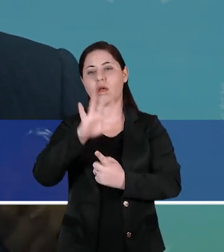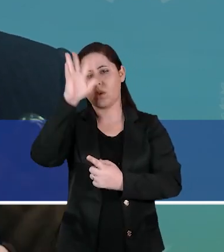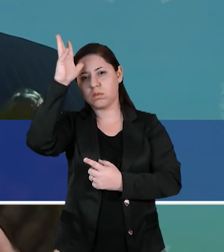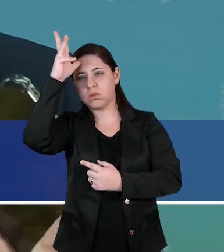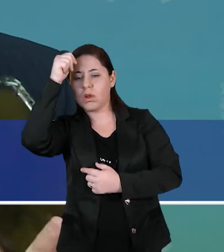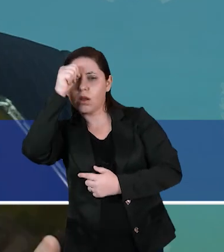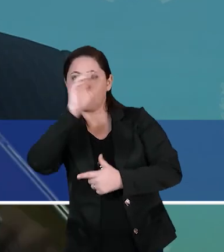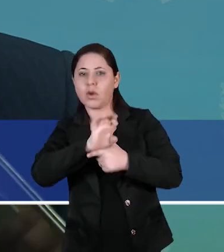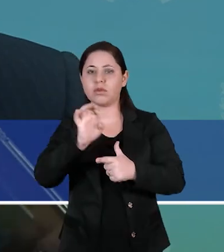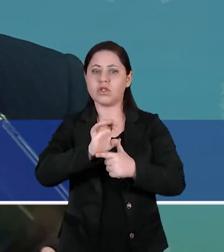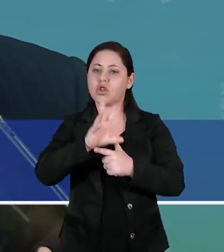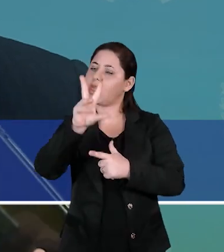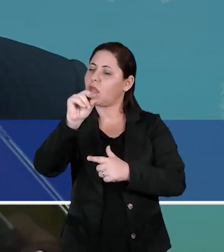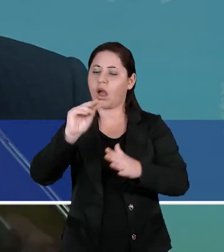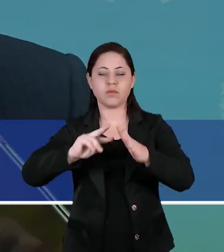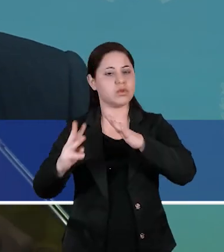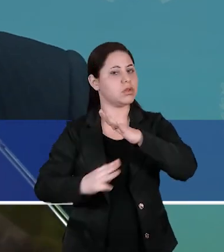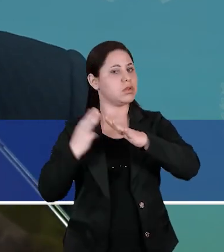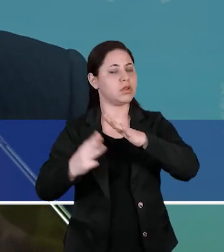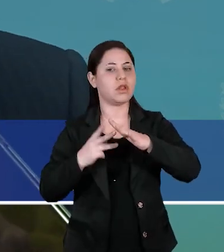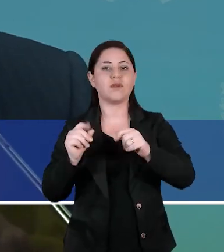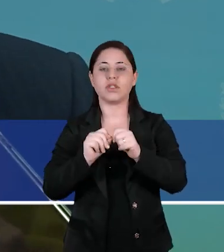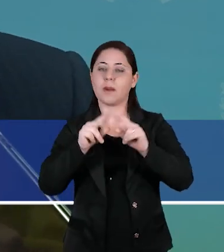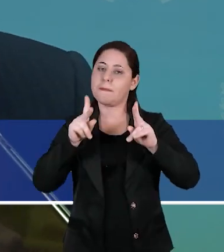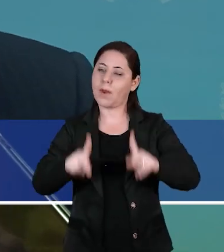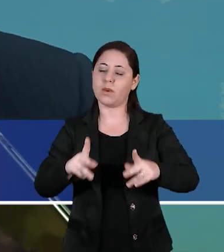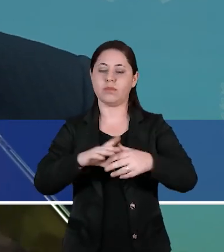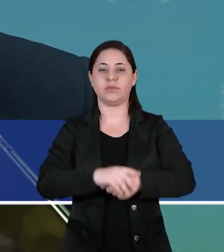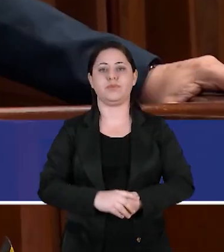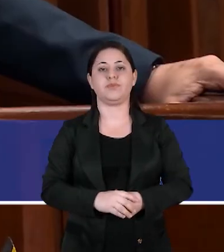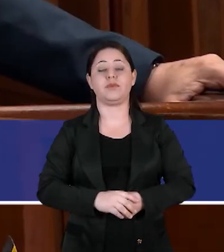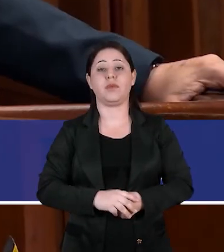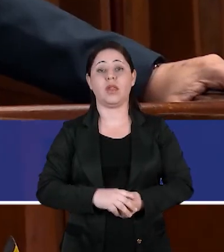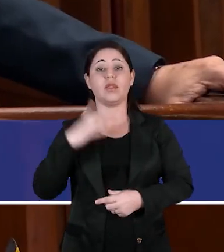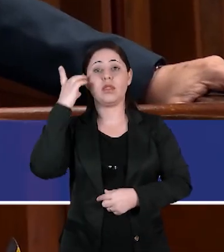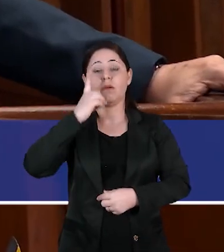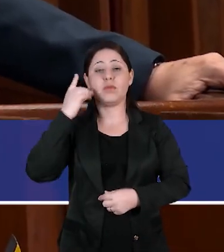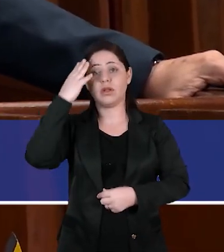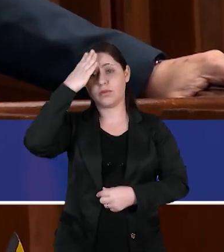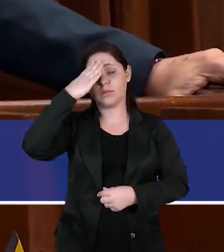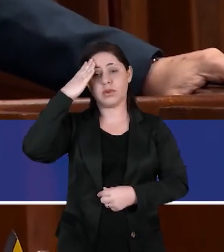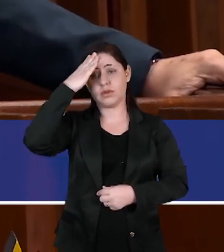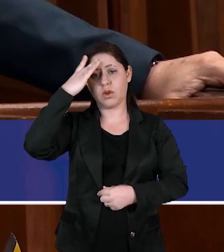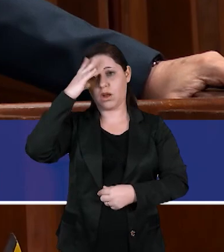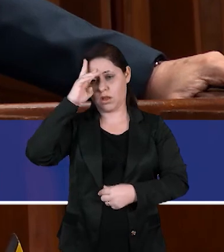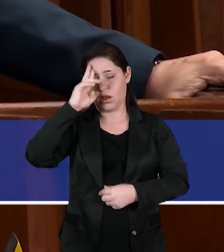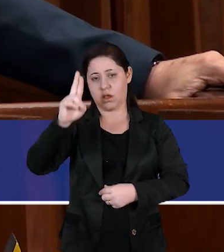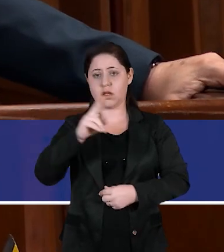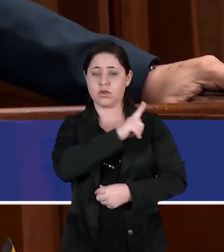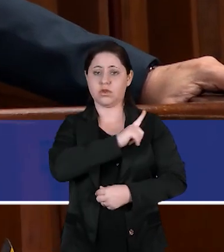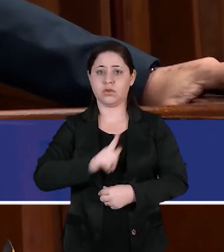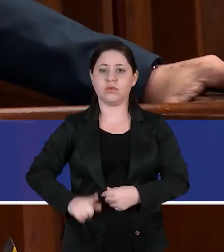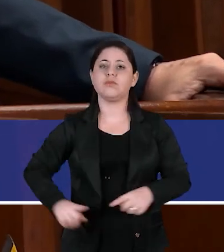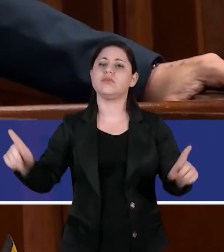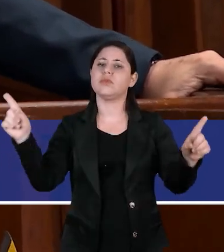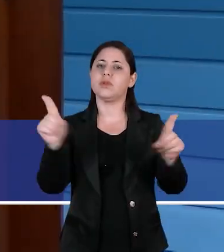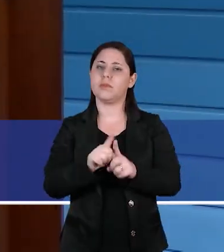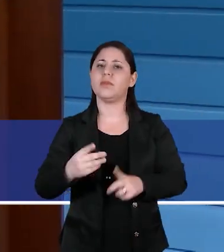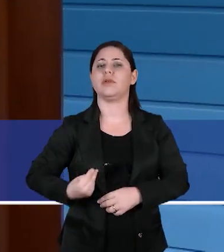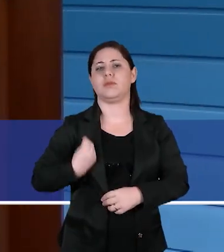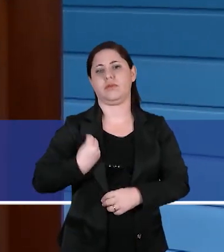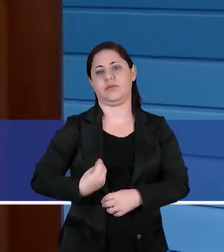Estado de não terceirizar e manter o hospital público. O deputado Barbosinha, do Democratas, líder do